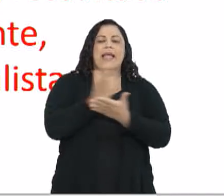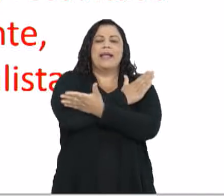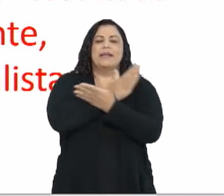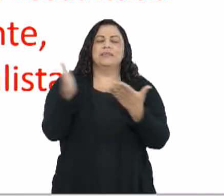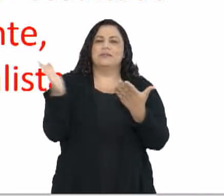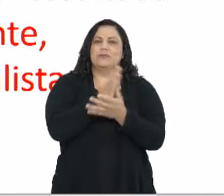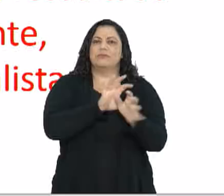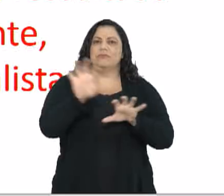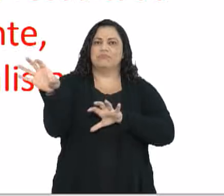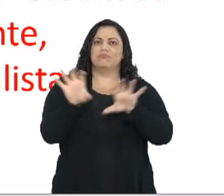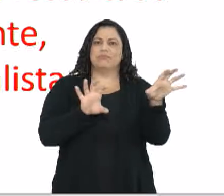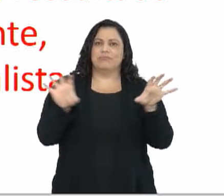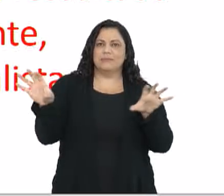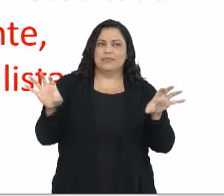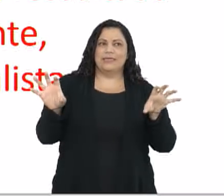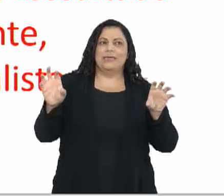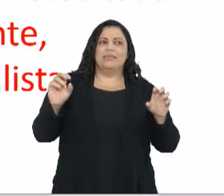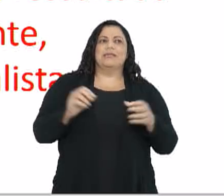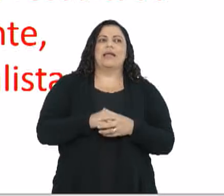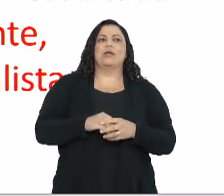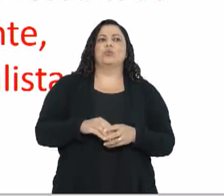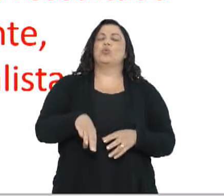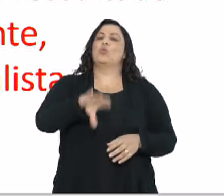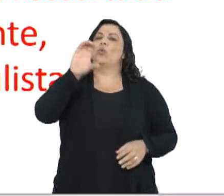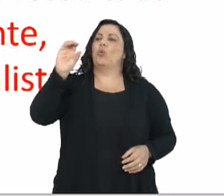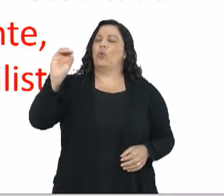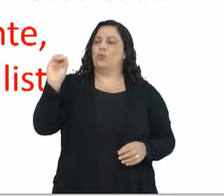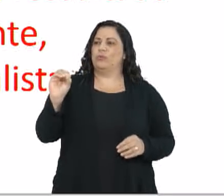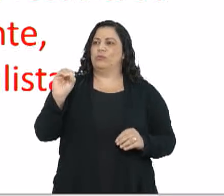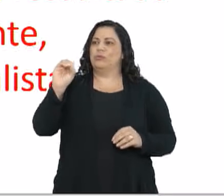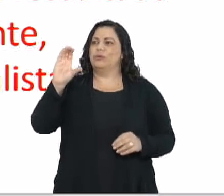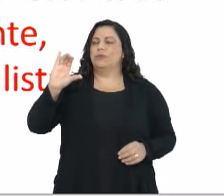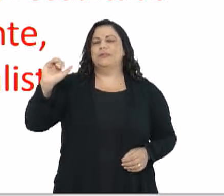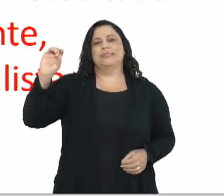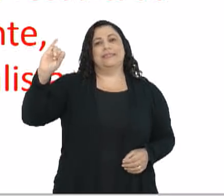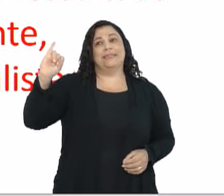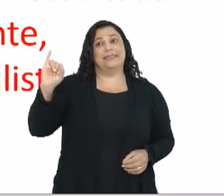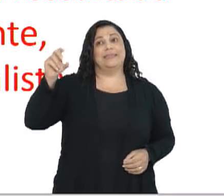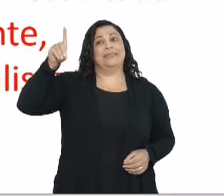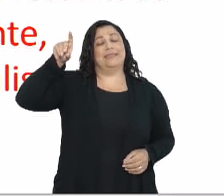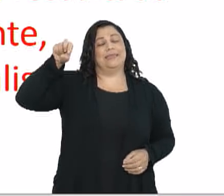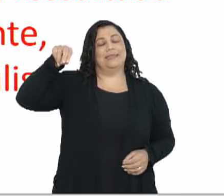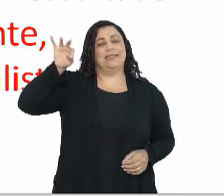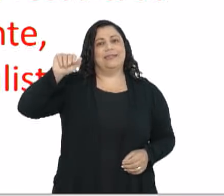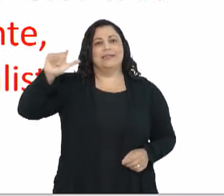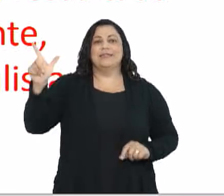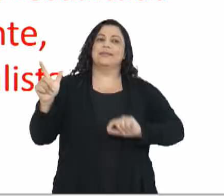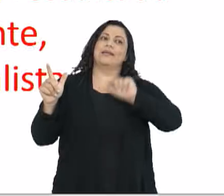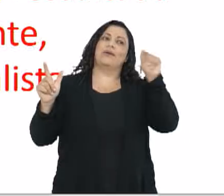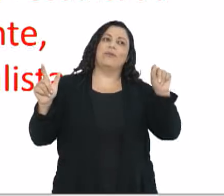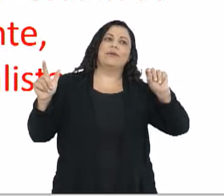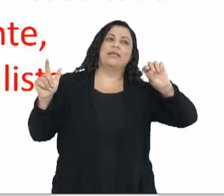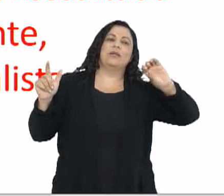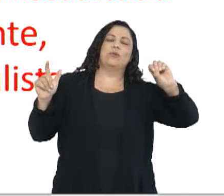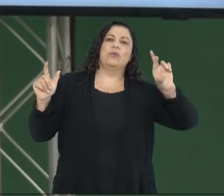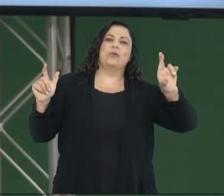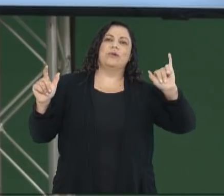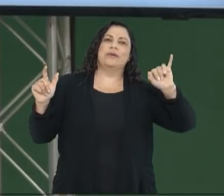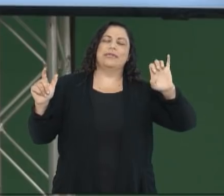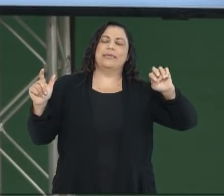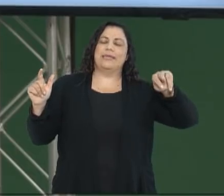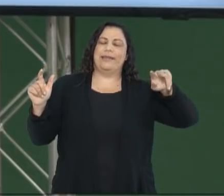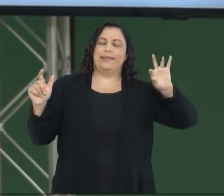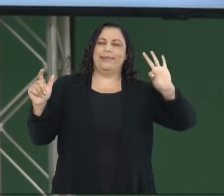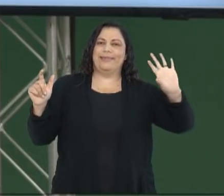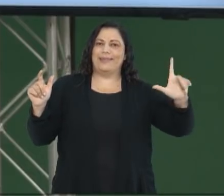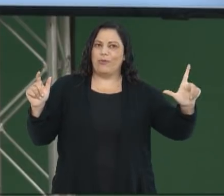lado ocidental e oriental, que é ressaltada após a separação ideológica do continente entre países capitalistas e socialistas.